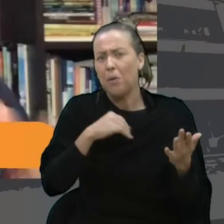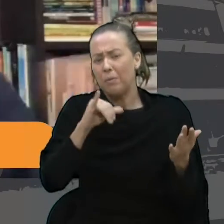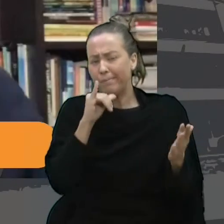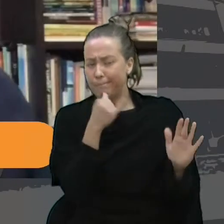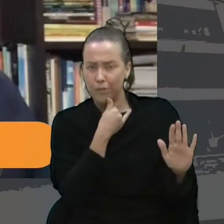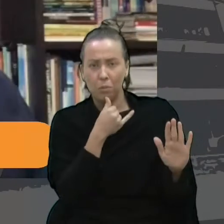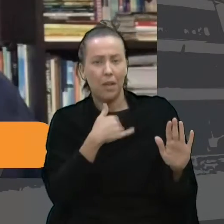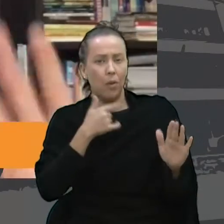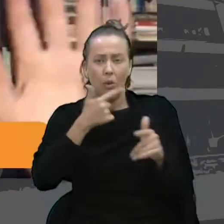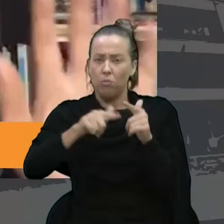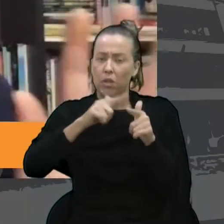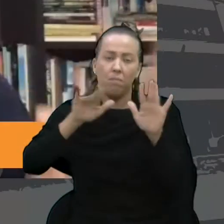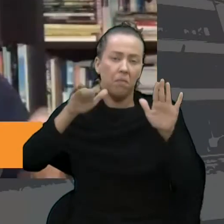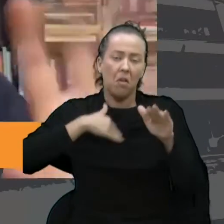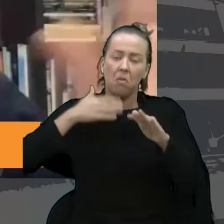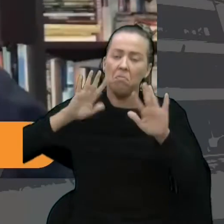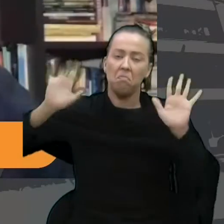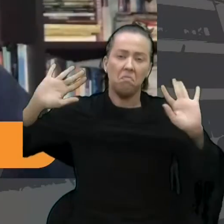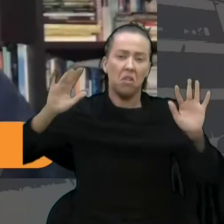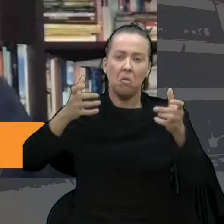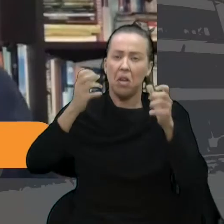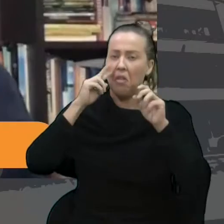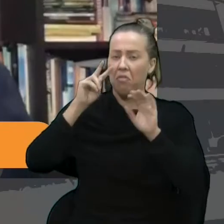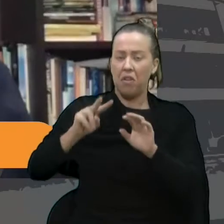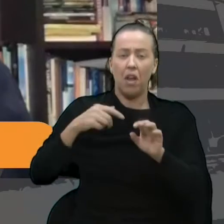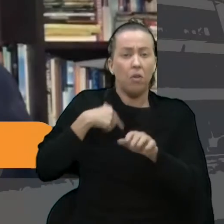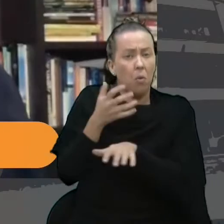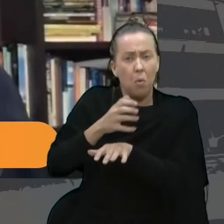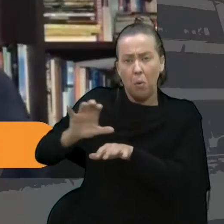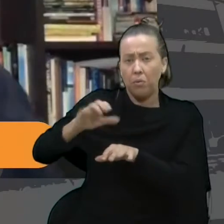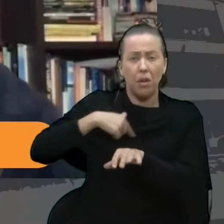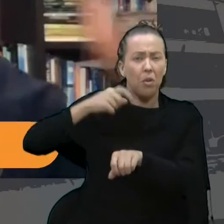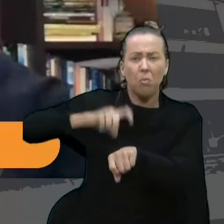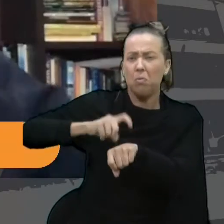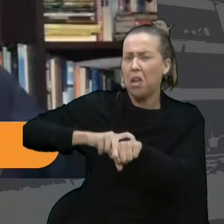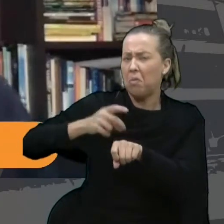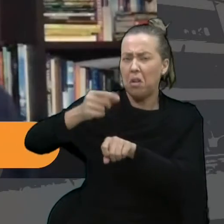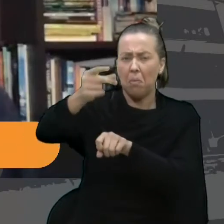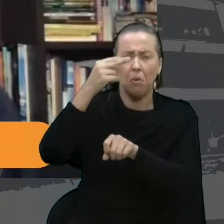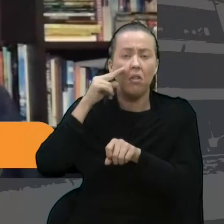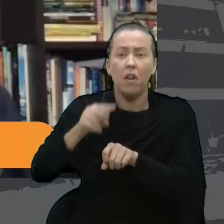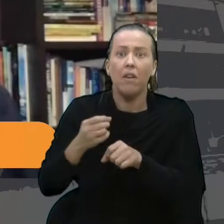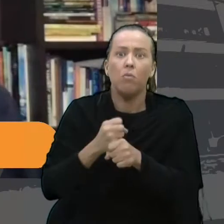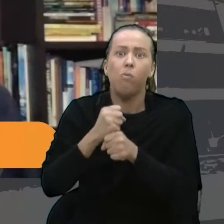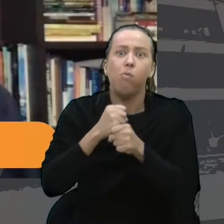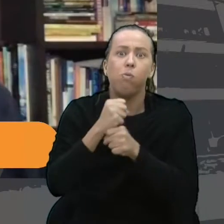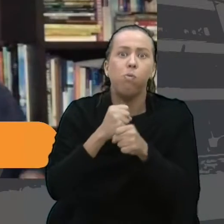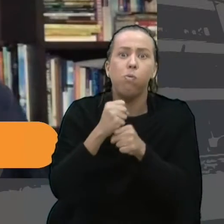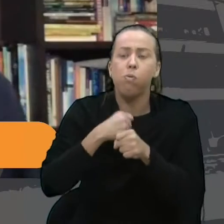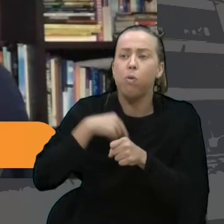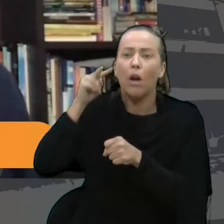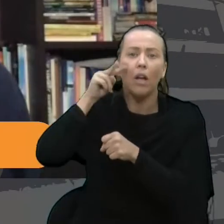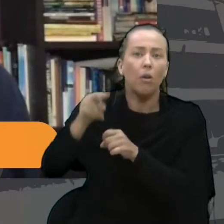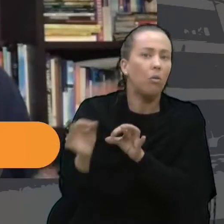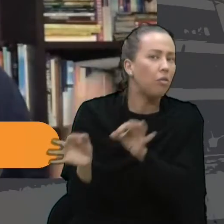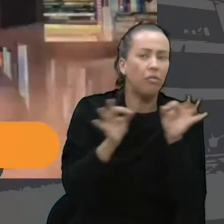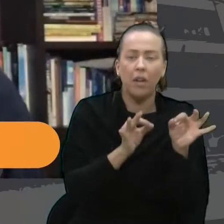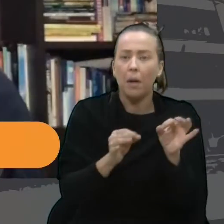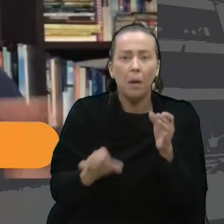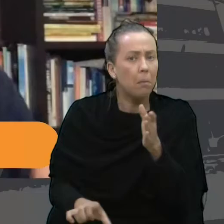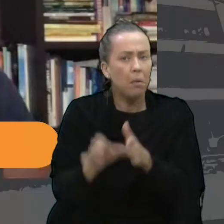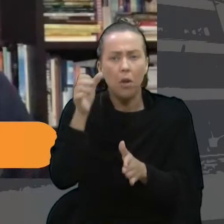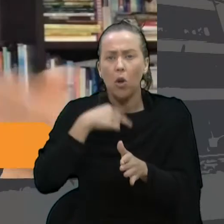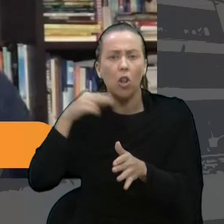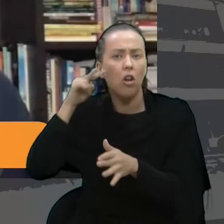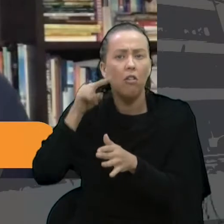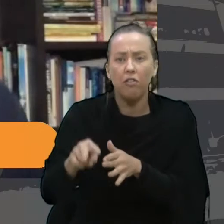tenho tempo para ver, né? Nada contra, mas eu não tenho tempo para ver. Faz muitos anos que eu não vejo. Simplesmente não vejo e